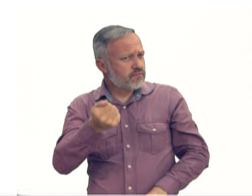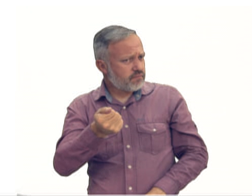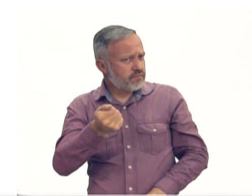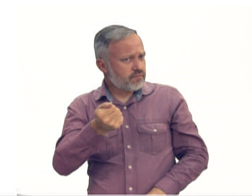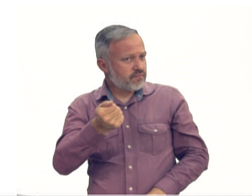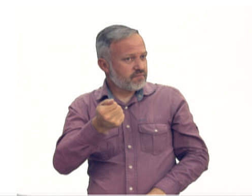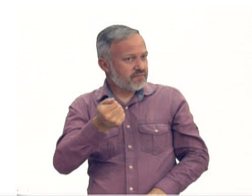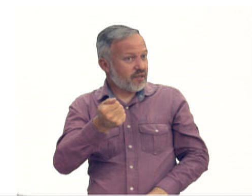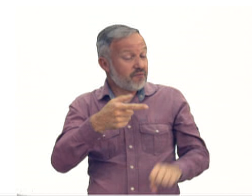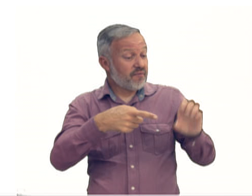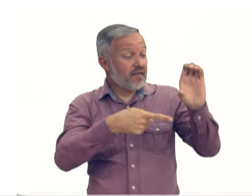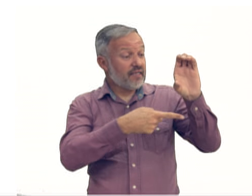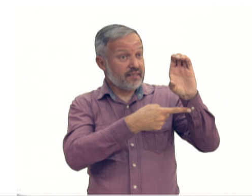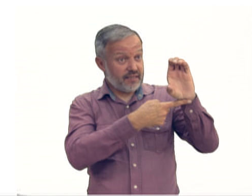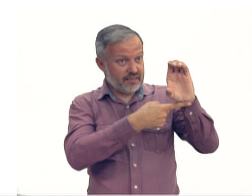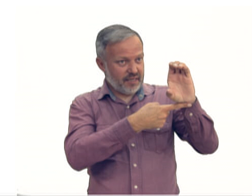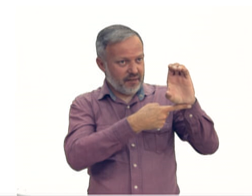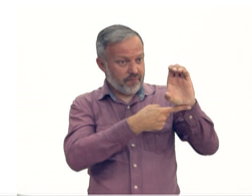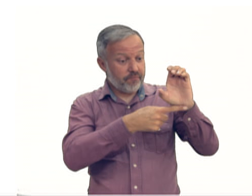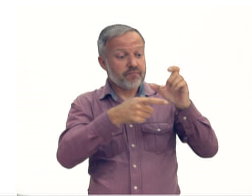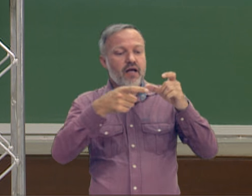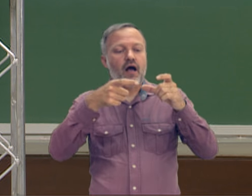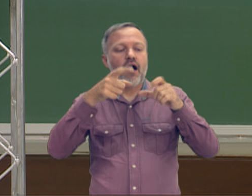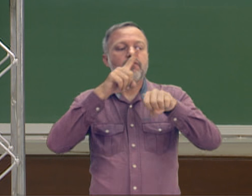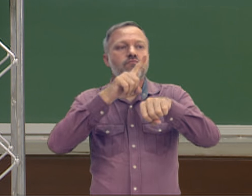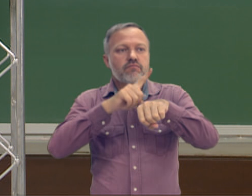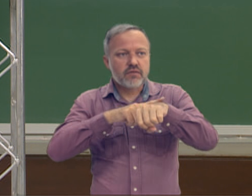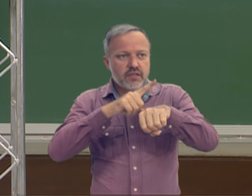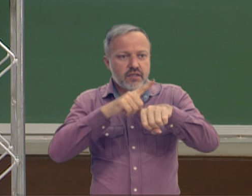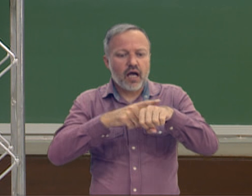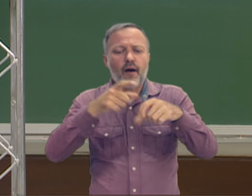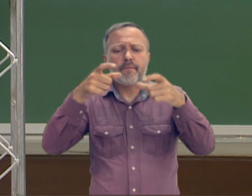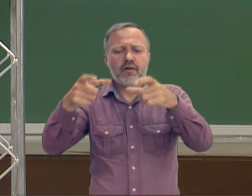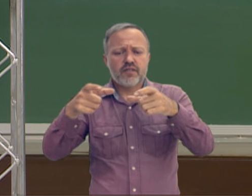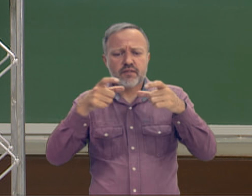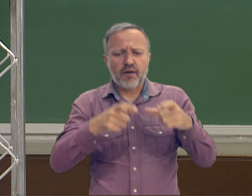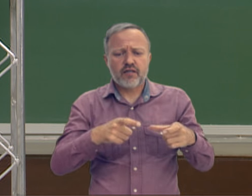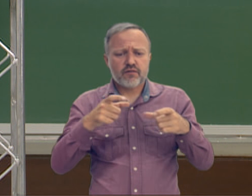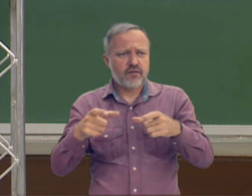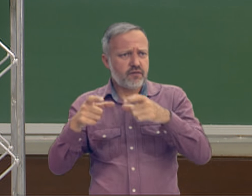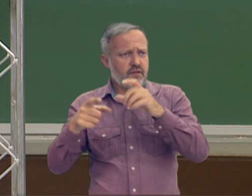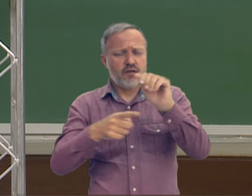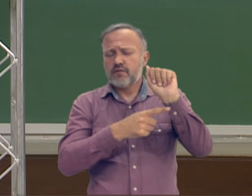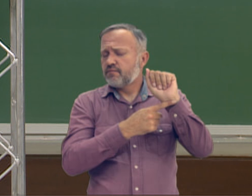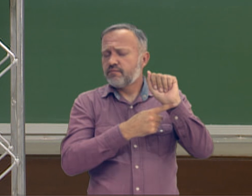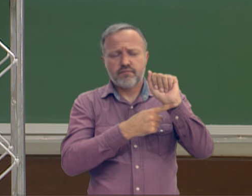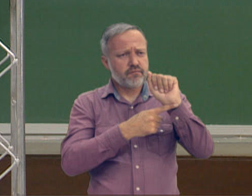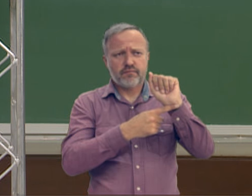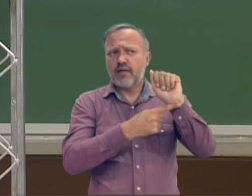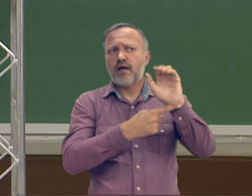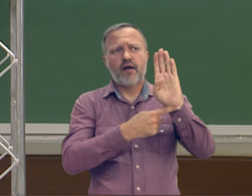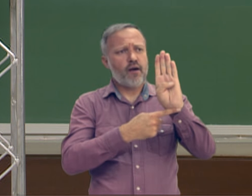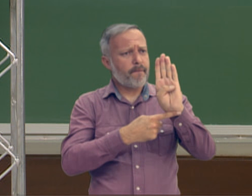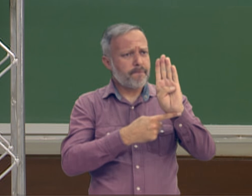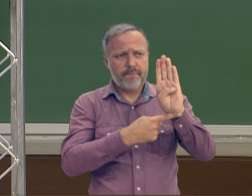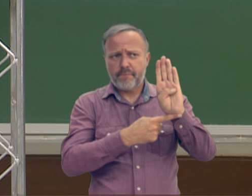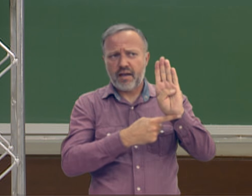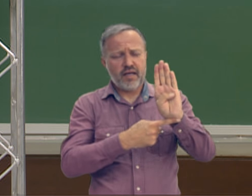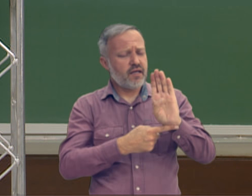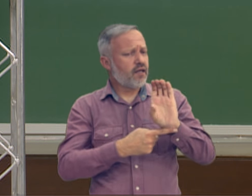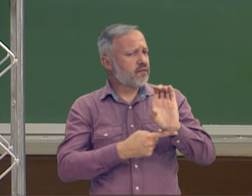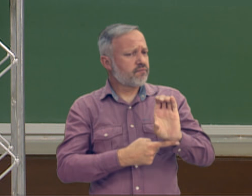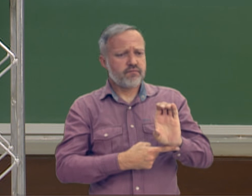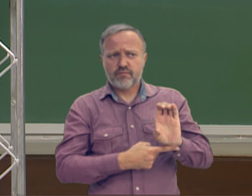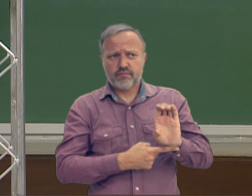o tempo e espaço que respondeu isso. Ok. Não fala de intensidade, finalidade, lugar e modo, modo e